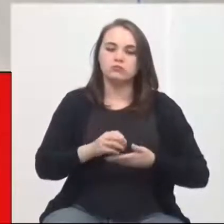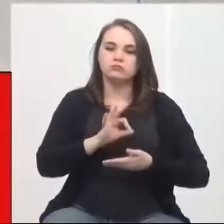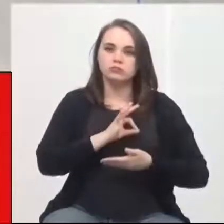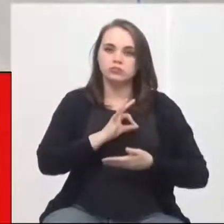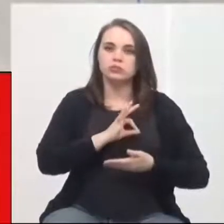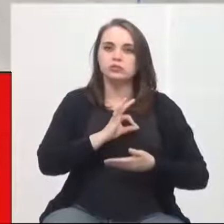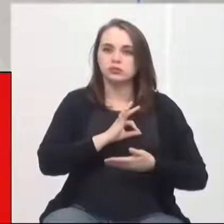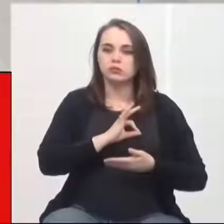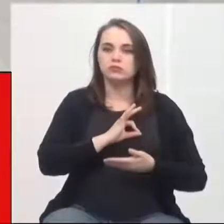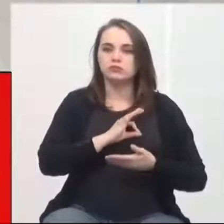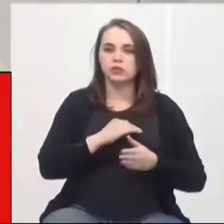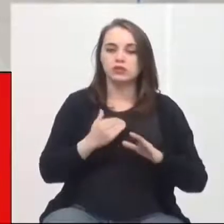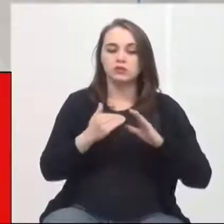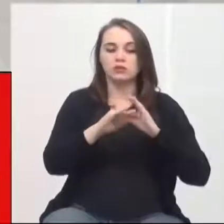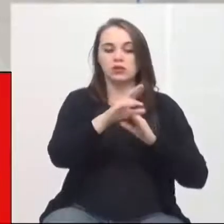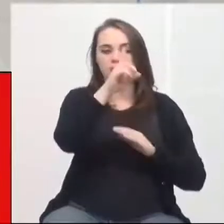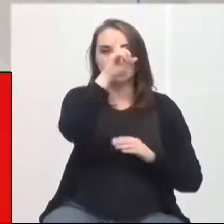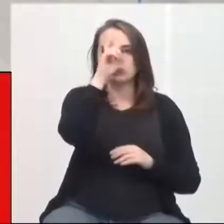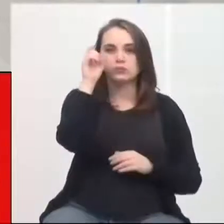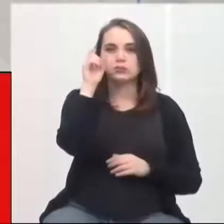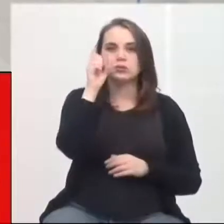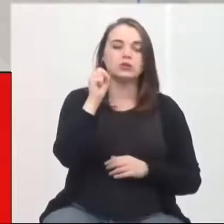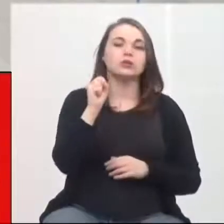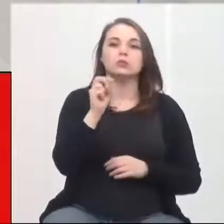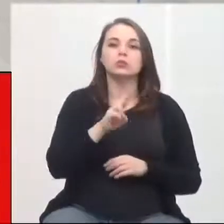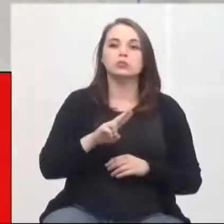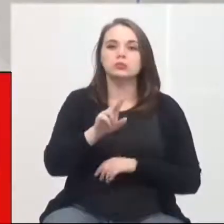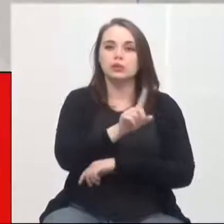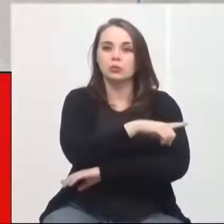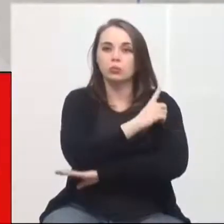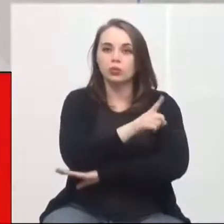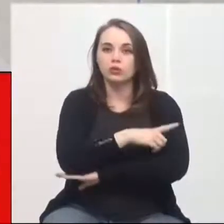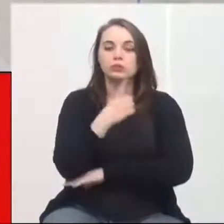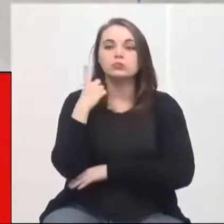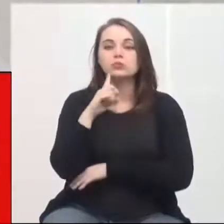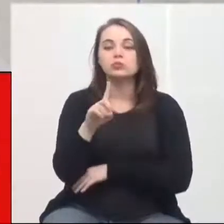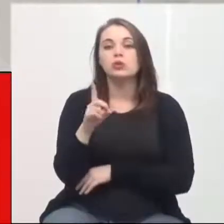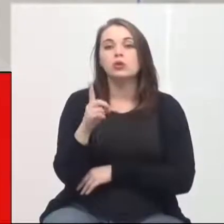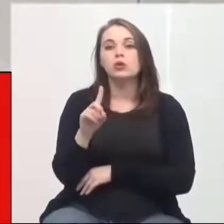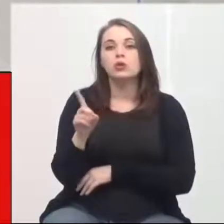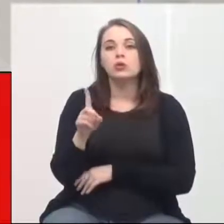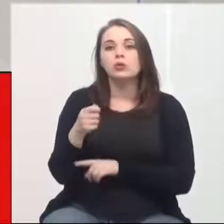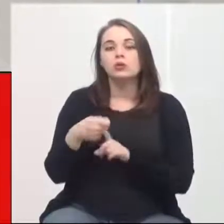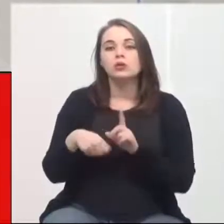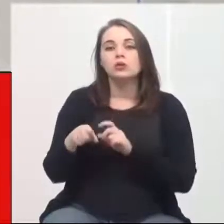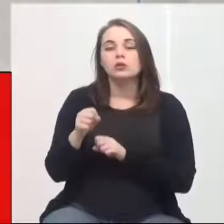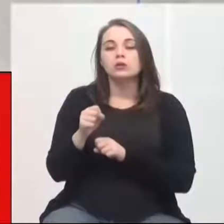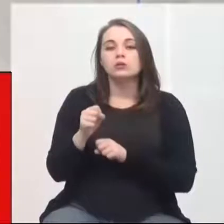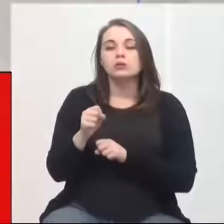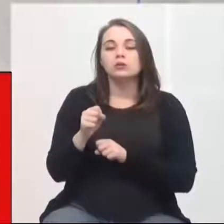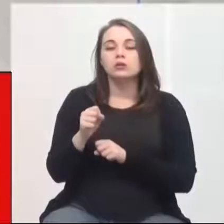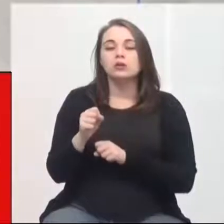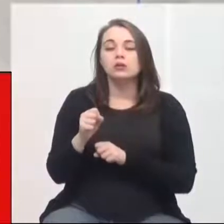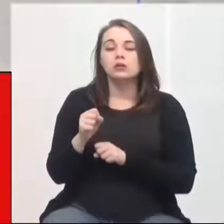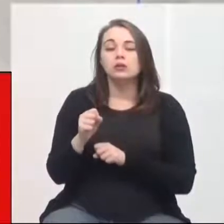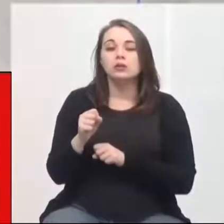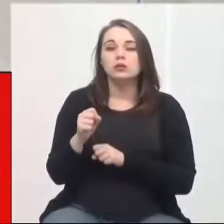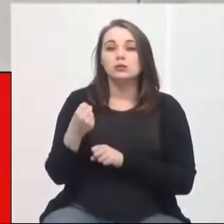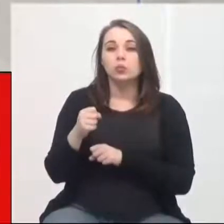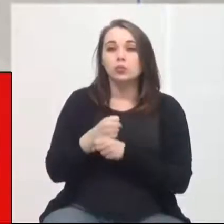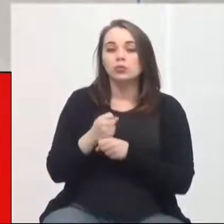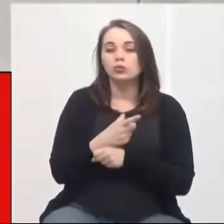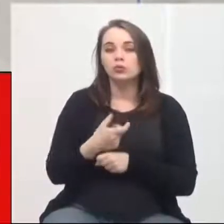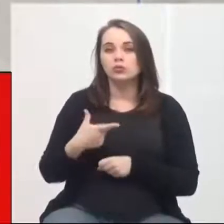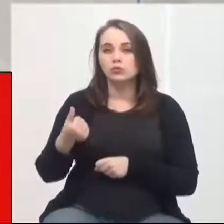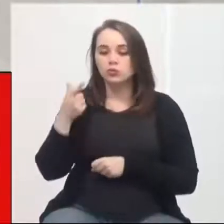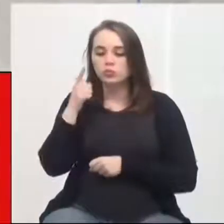e encaminhá-lo ao hospital por intermédio do SAMU. Em 11/8/2021, recebeu a promoção por ato de